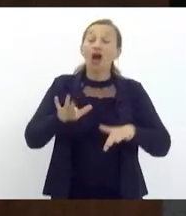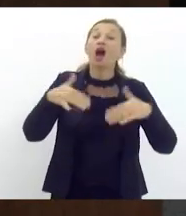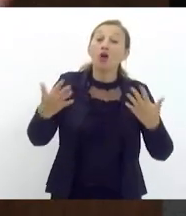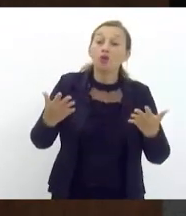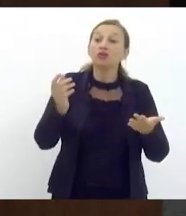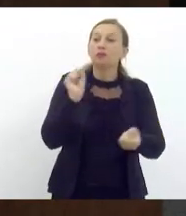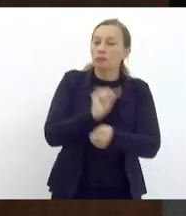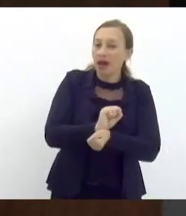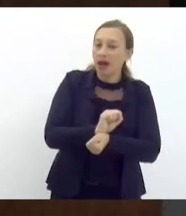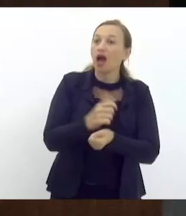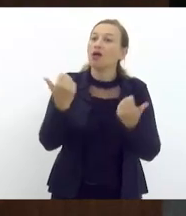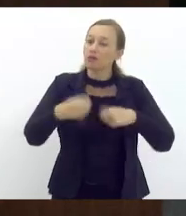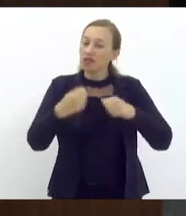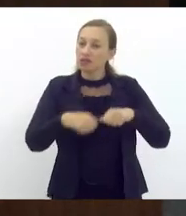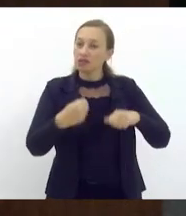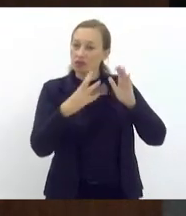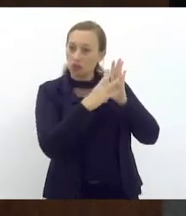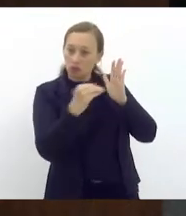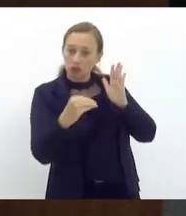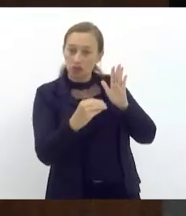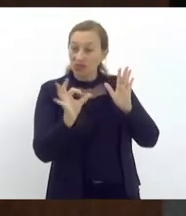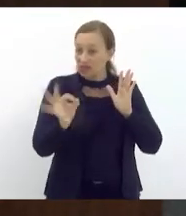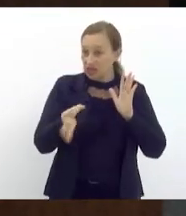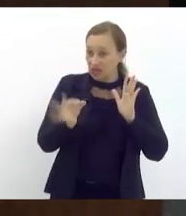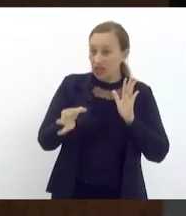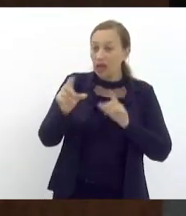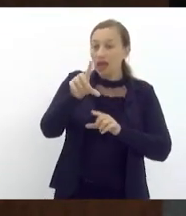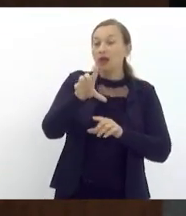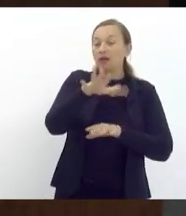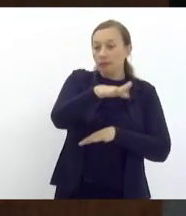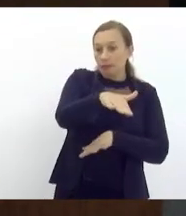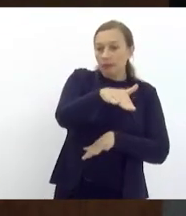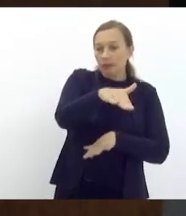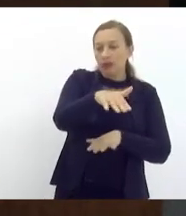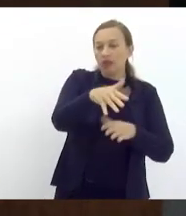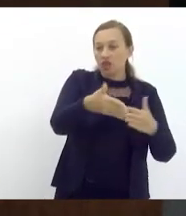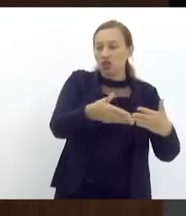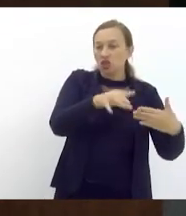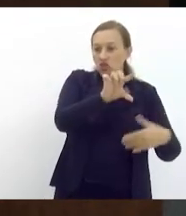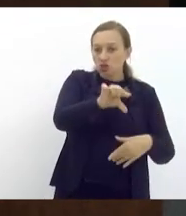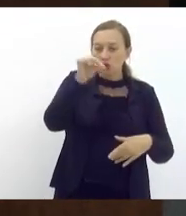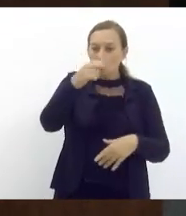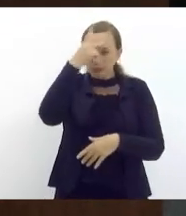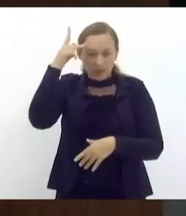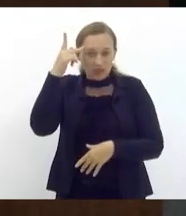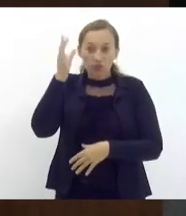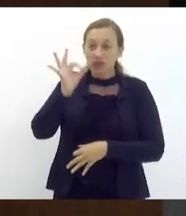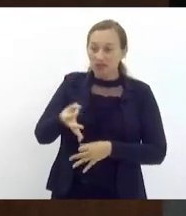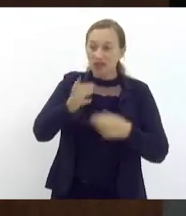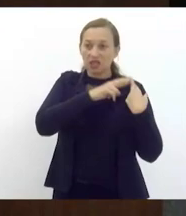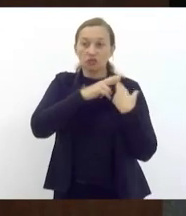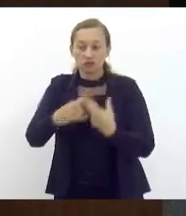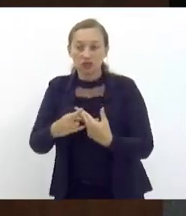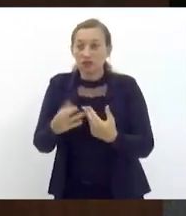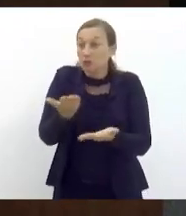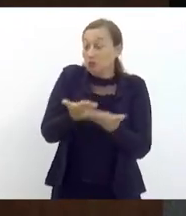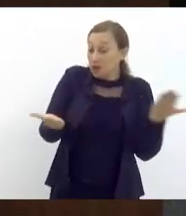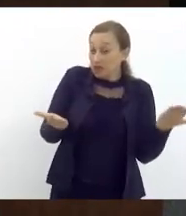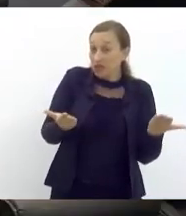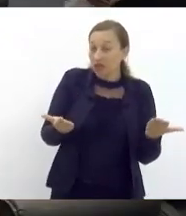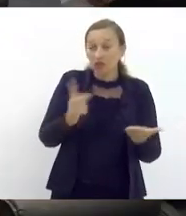se não dermos exemplos não pegarmos as pessoas que realmente são são responsáveis vamos perder a mão e não é a primeira vez que acontece